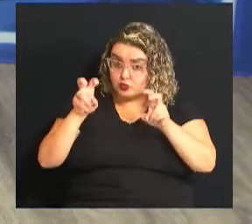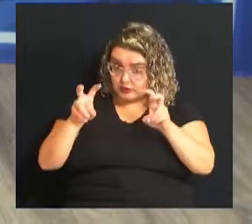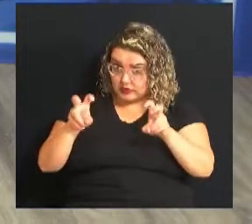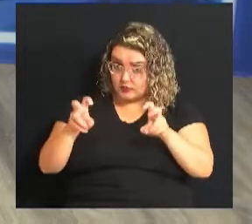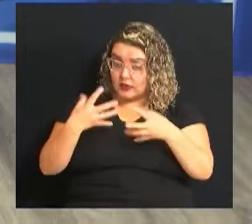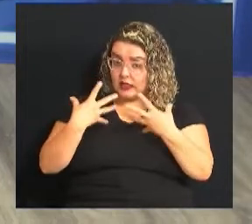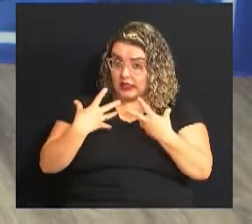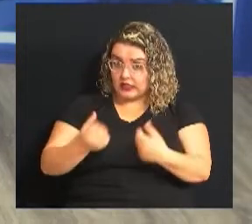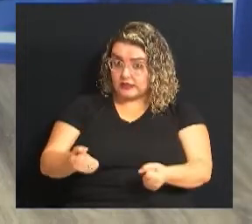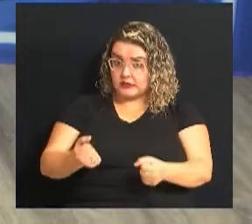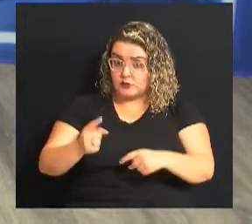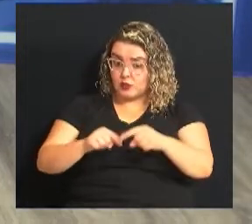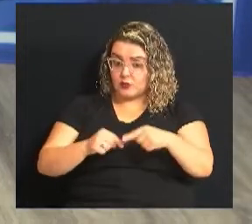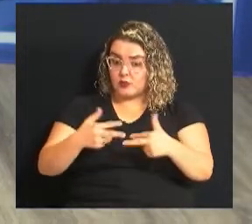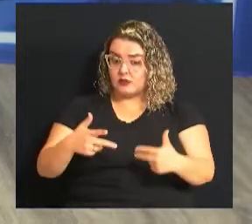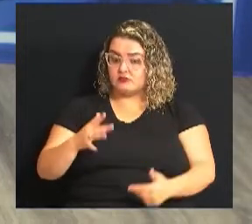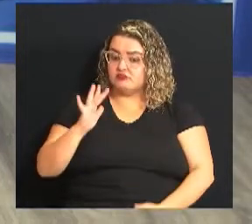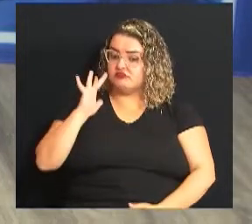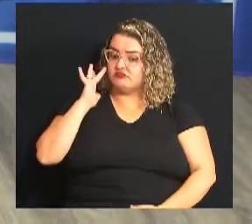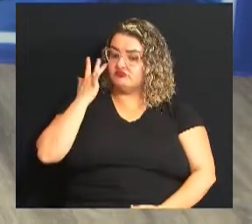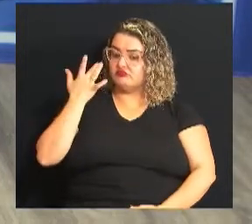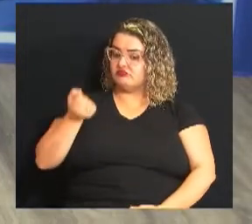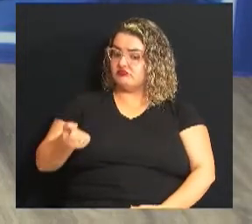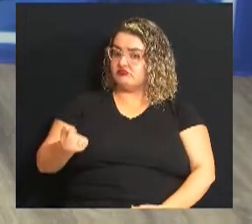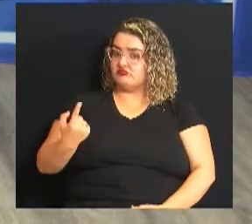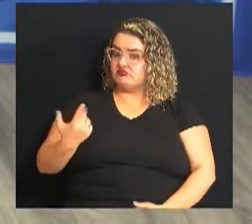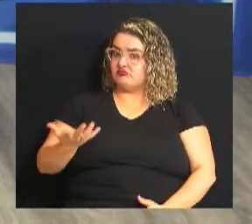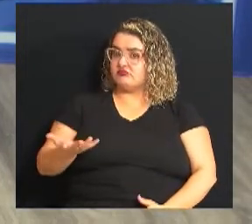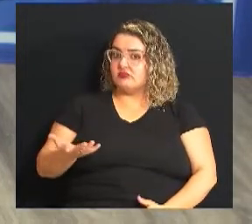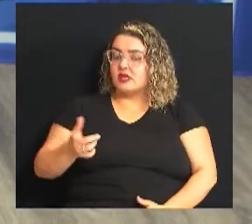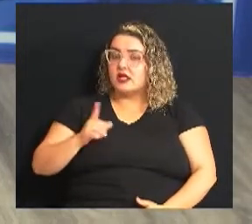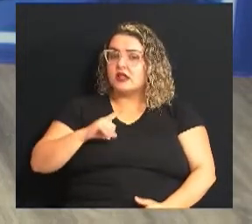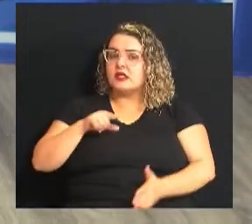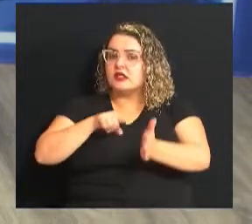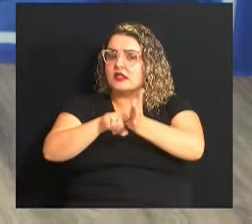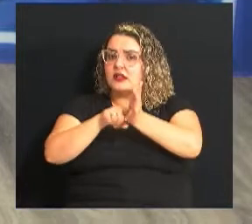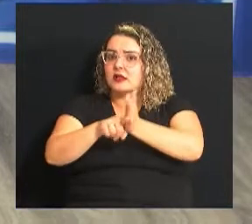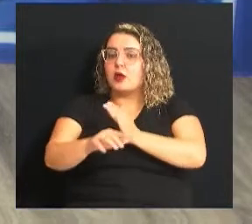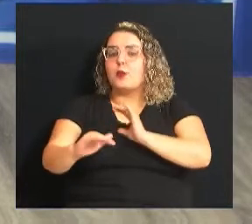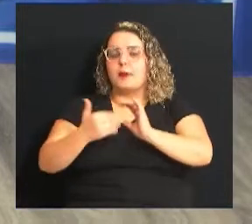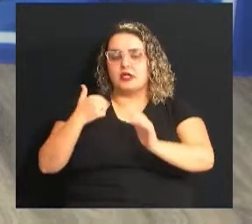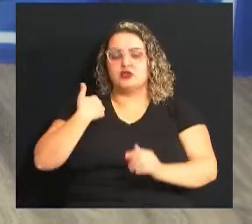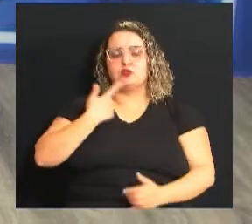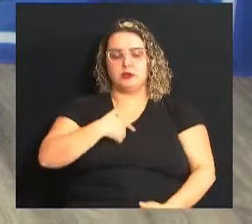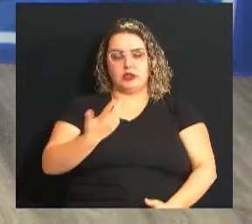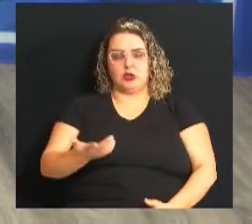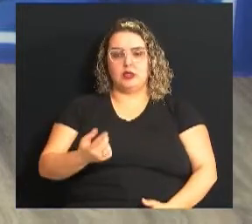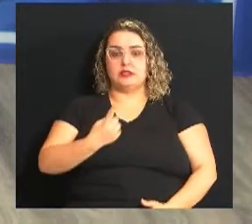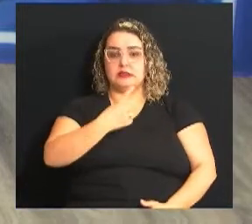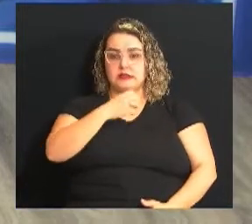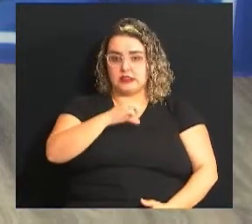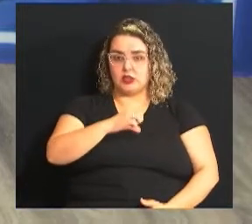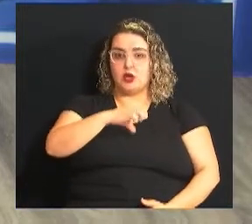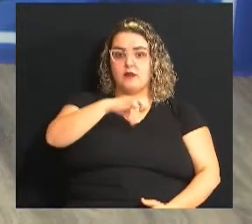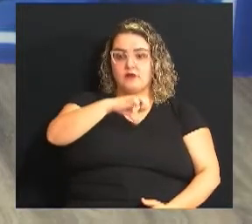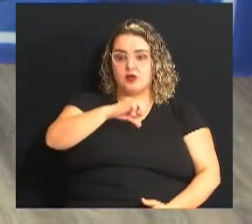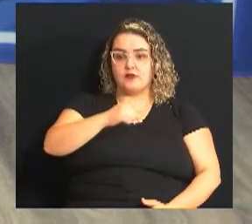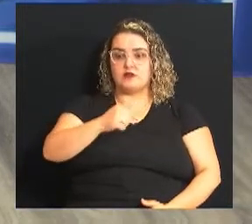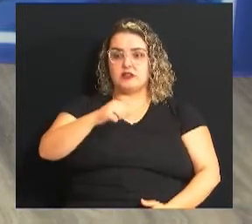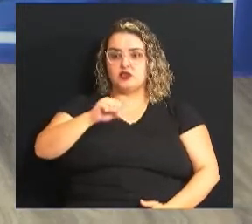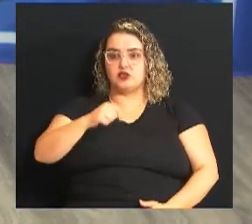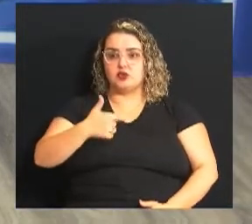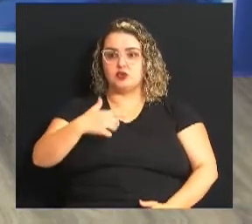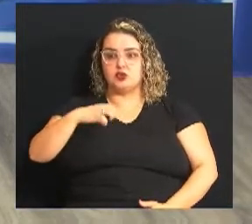algum material que você achou meio estranho, que você tem algum questionamento? Manda pra gente. 19 é o nosso DDD,